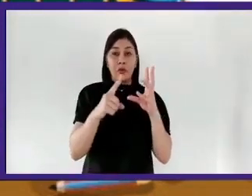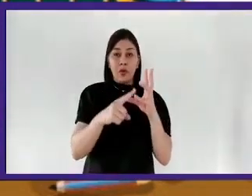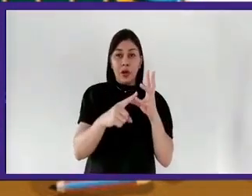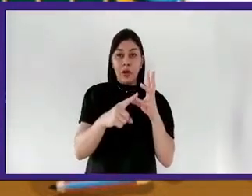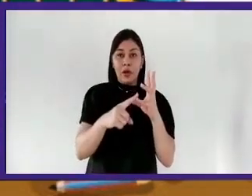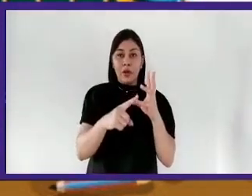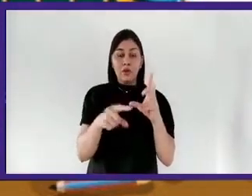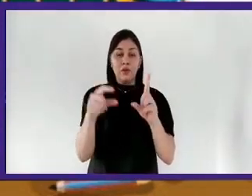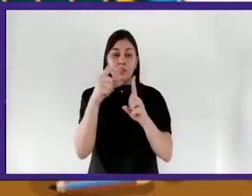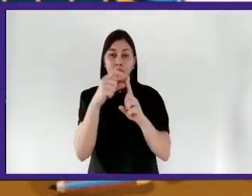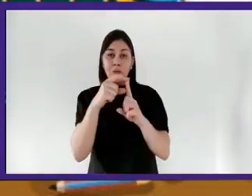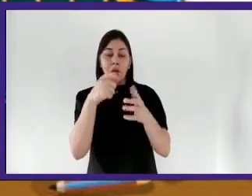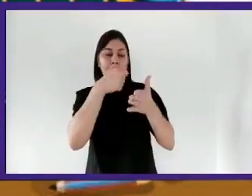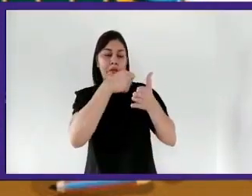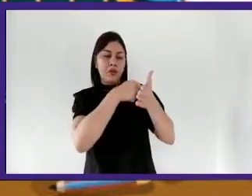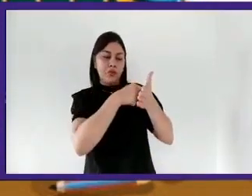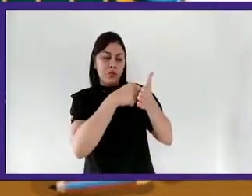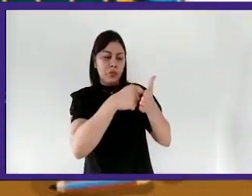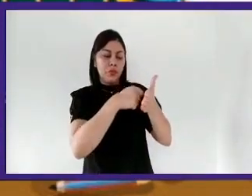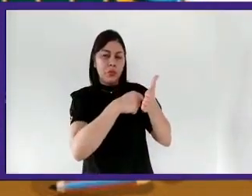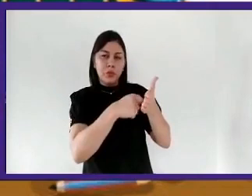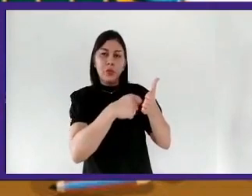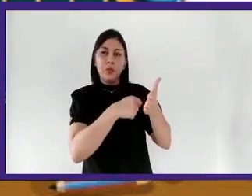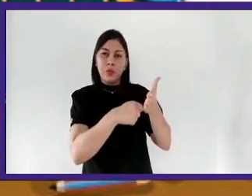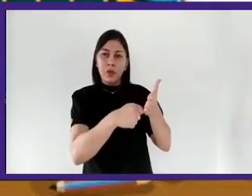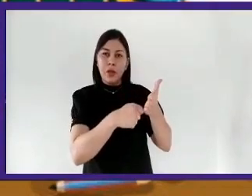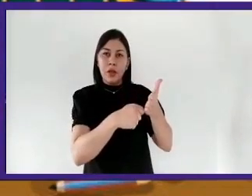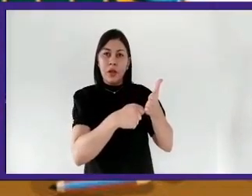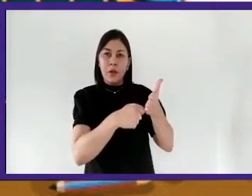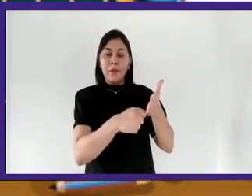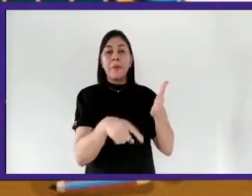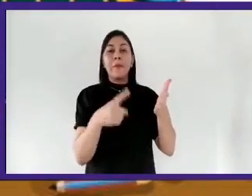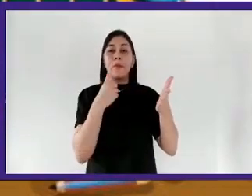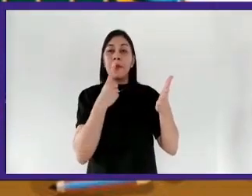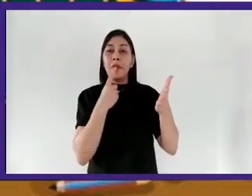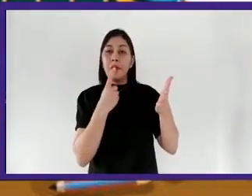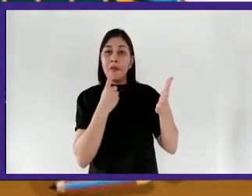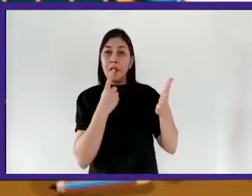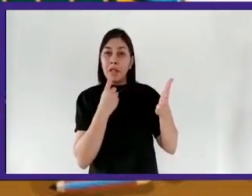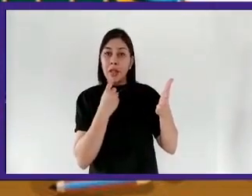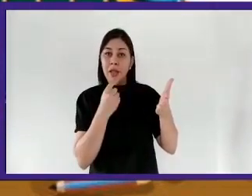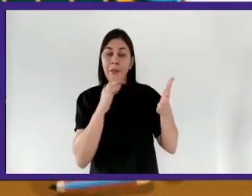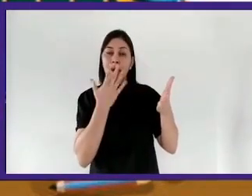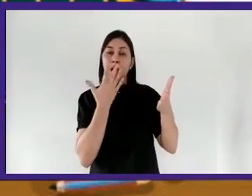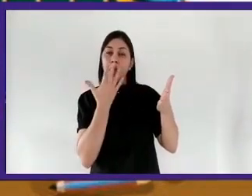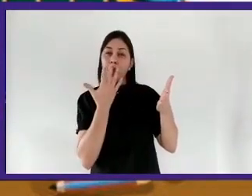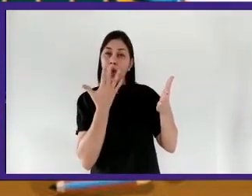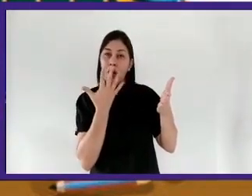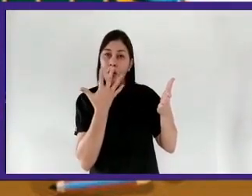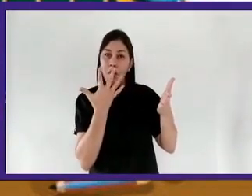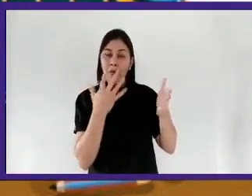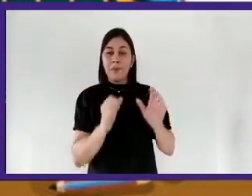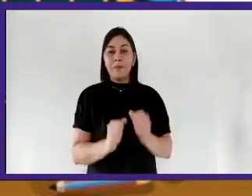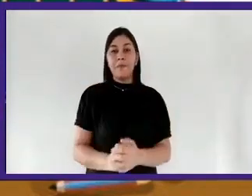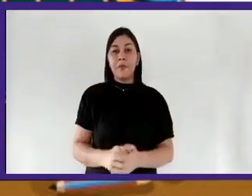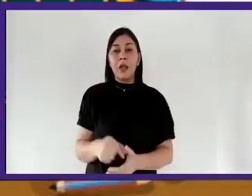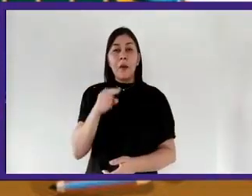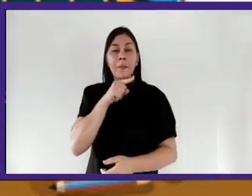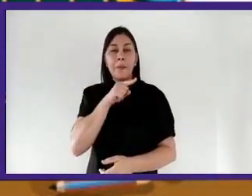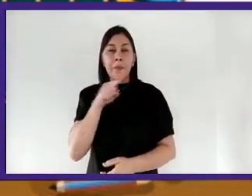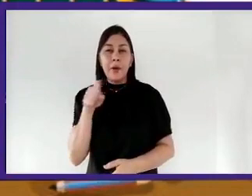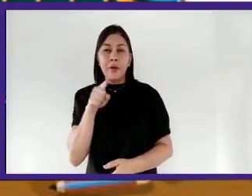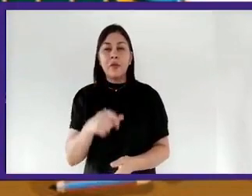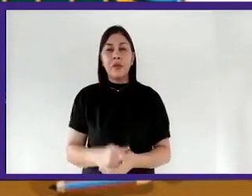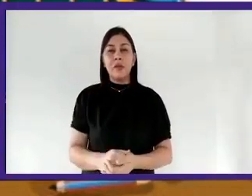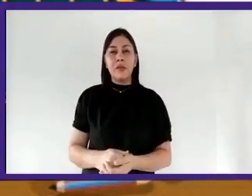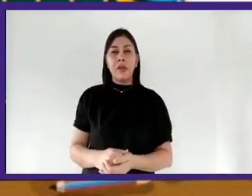vogais das palavras que eu escrevi. Estão vendo? Elas estão todas, ó, sublinhadas de vermelho para mostrar que